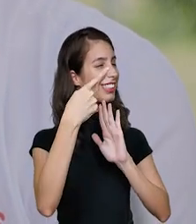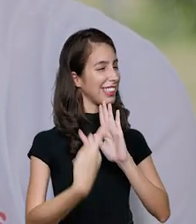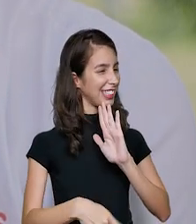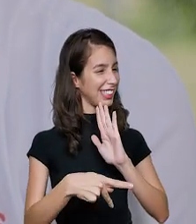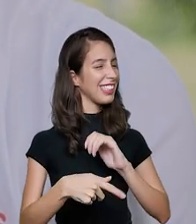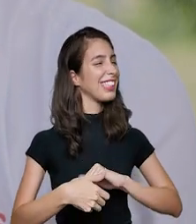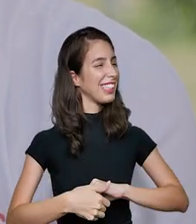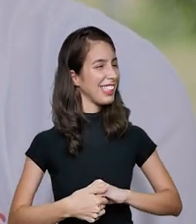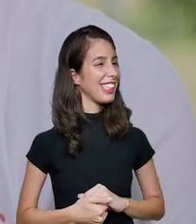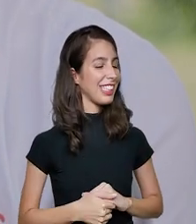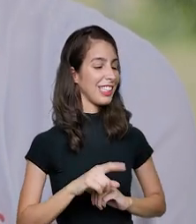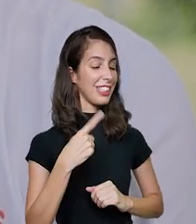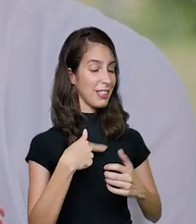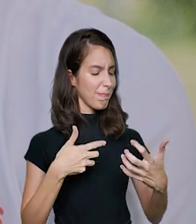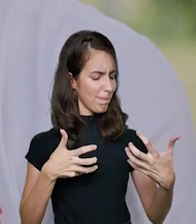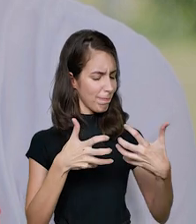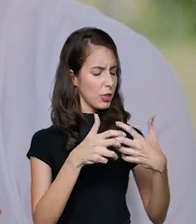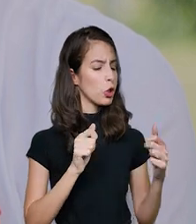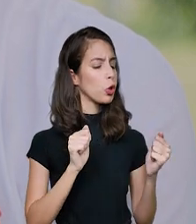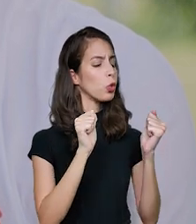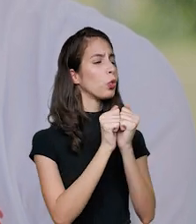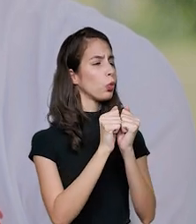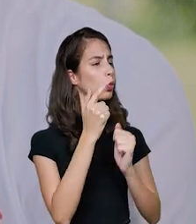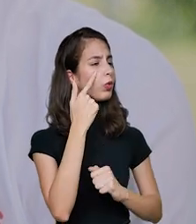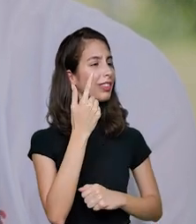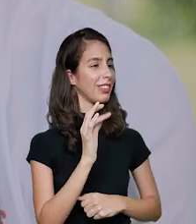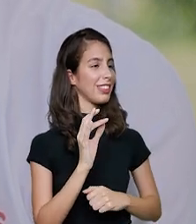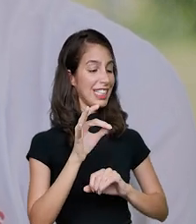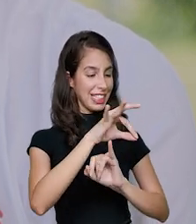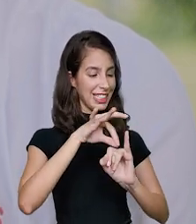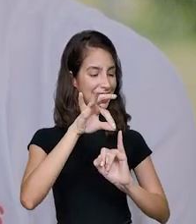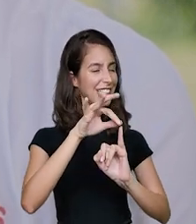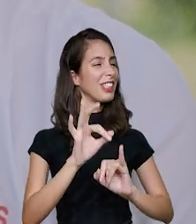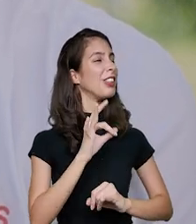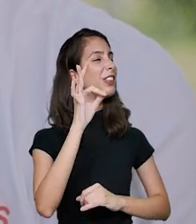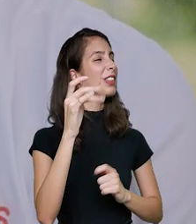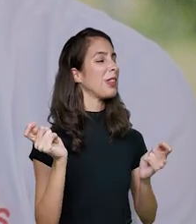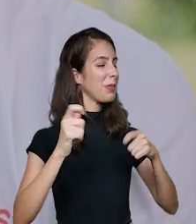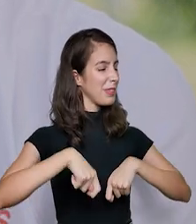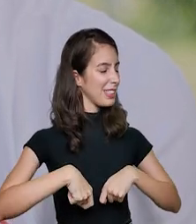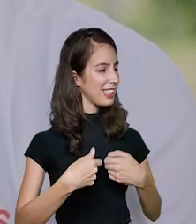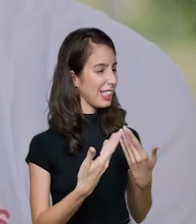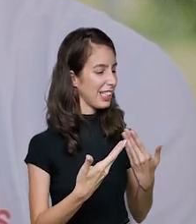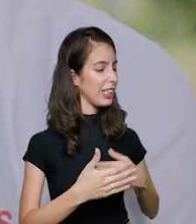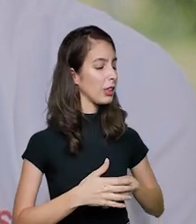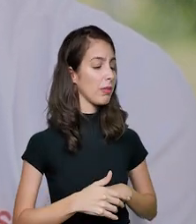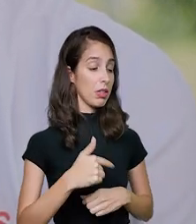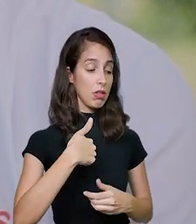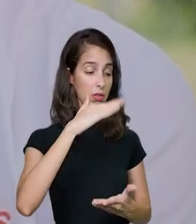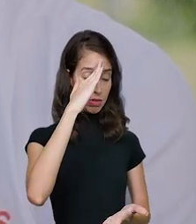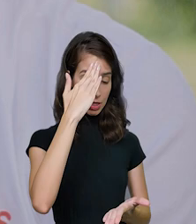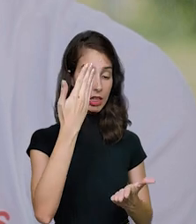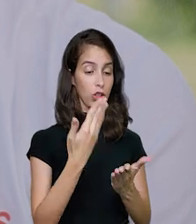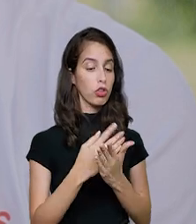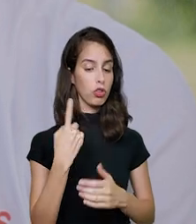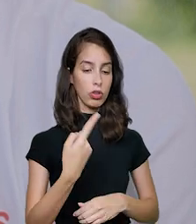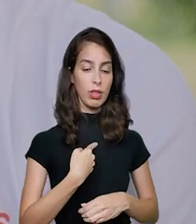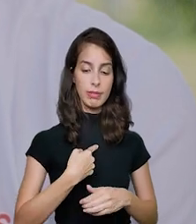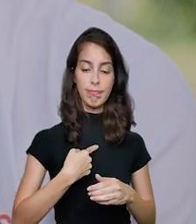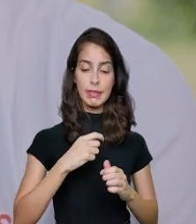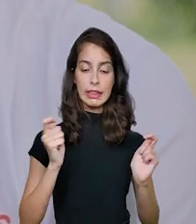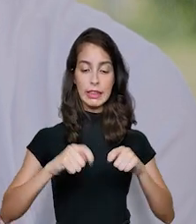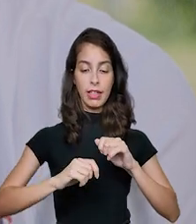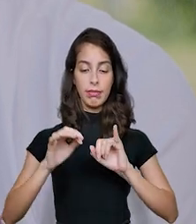os servidores e servidoras da nossa instituição nossos estudantes né eu gosto sempre de dizer eu penso todo dia o que que eu posso fazer